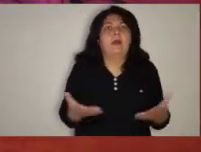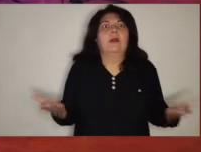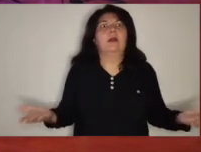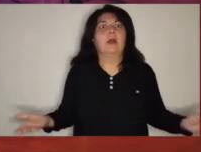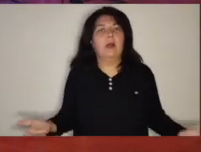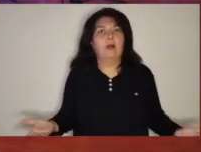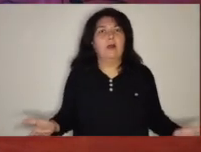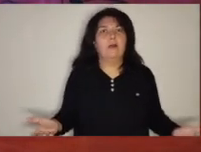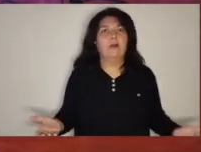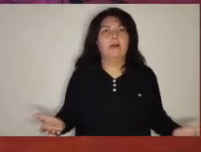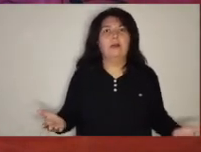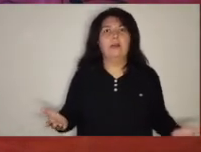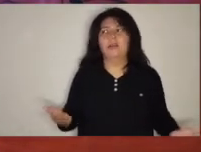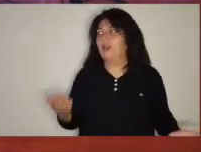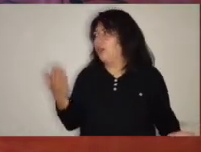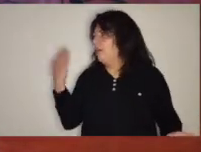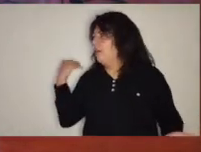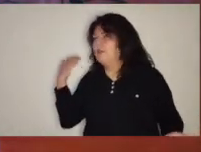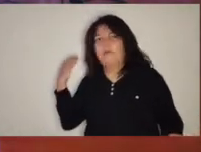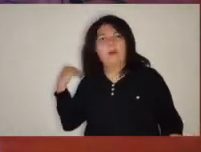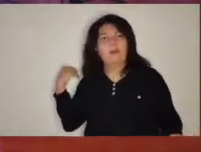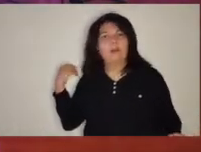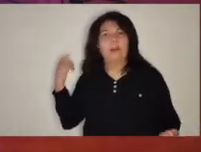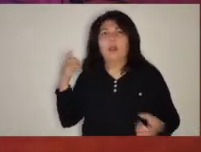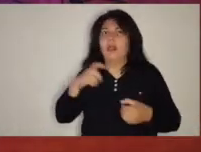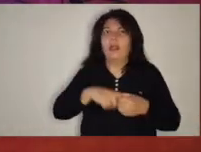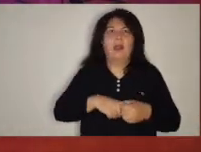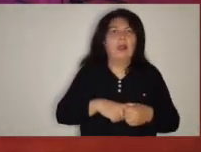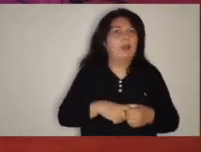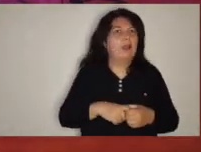irei se eu não tenho pra onde